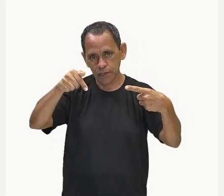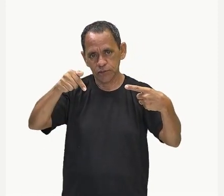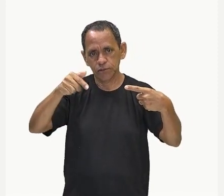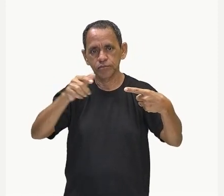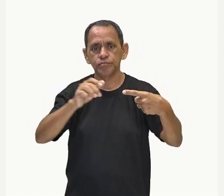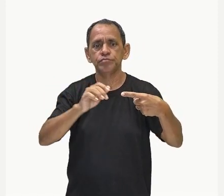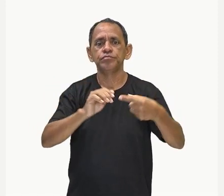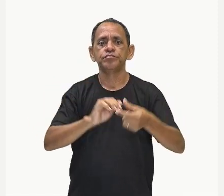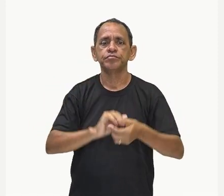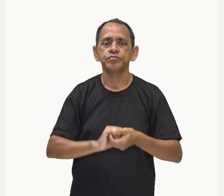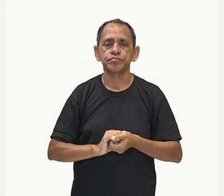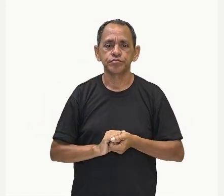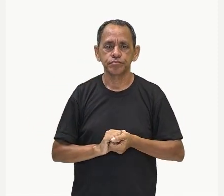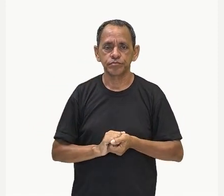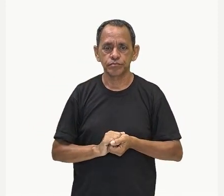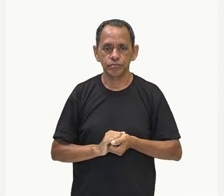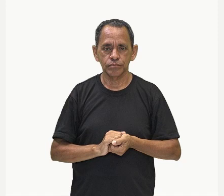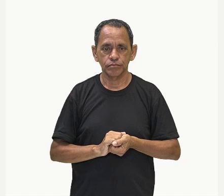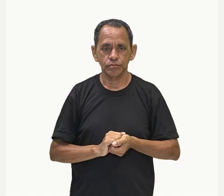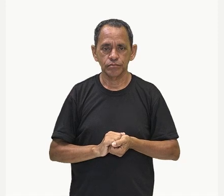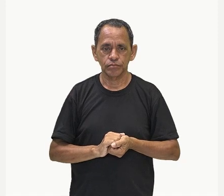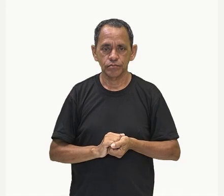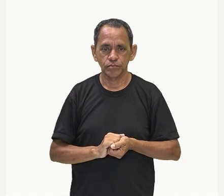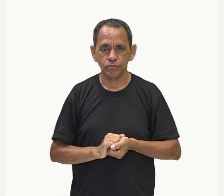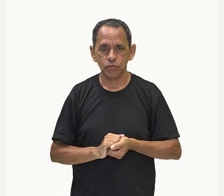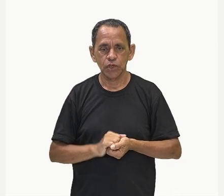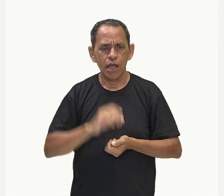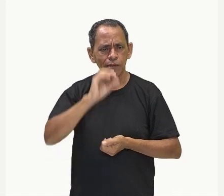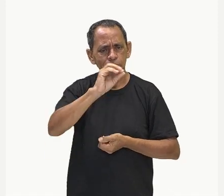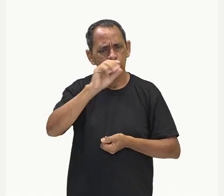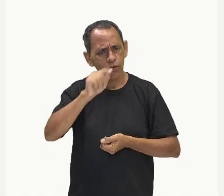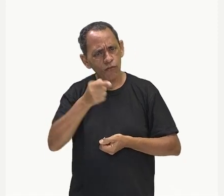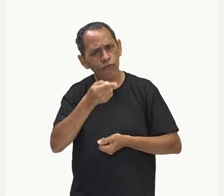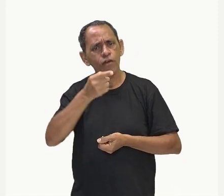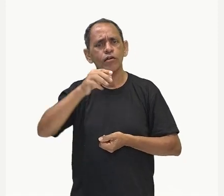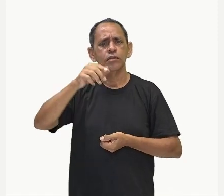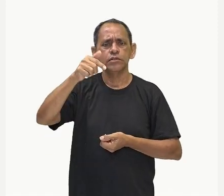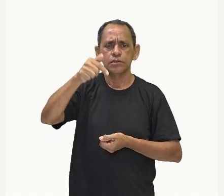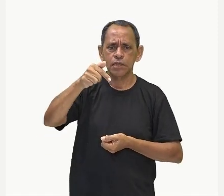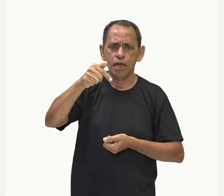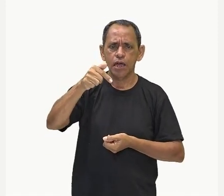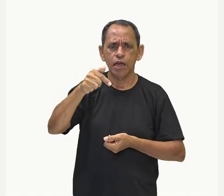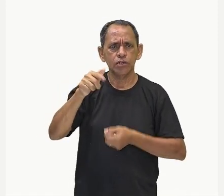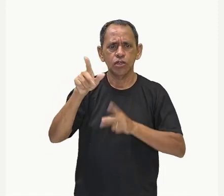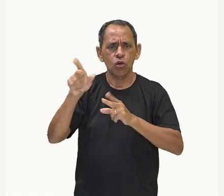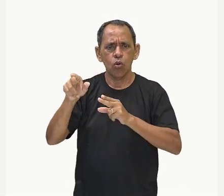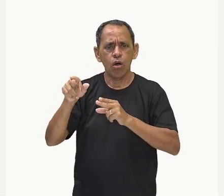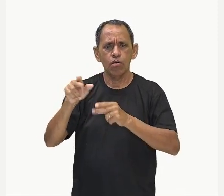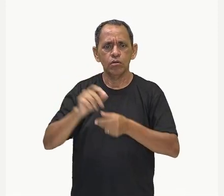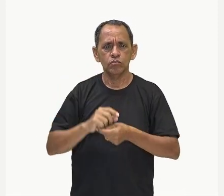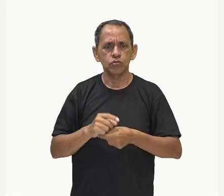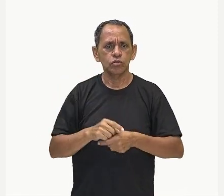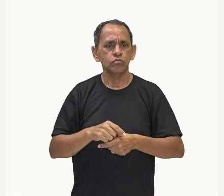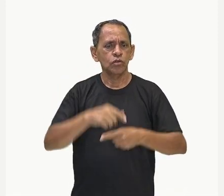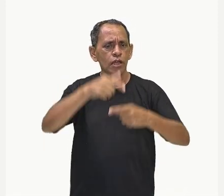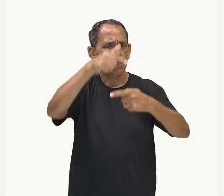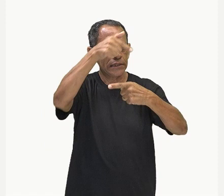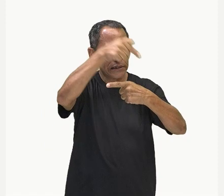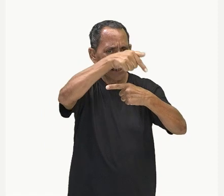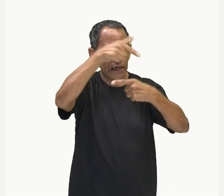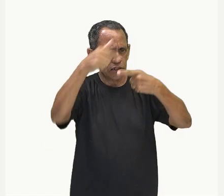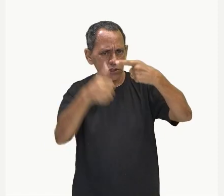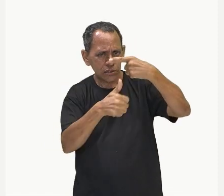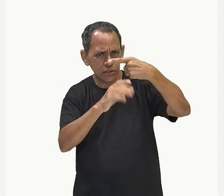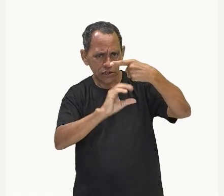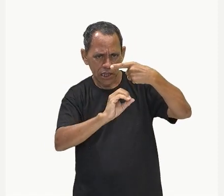tenho o 7. Então, 7 décimos é o mesmo do que 0,7. Vamos